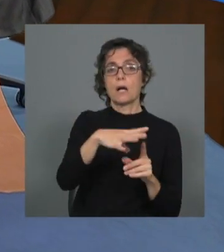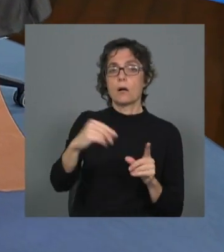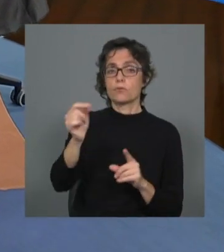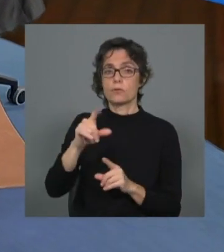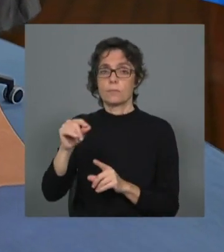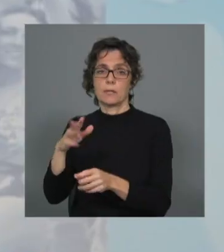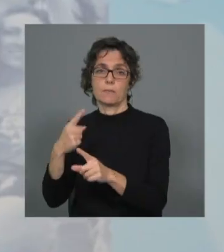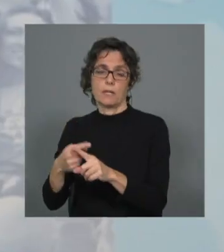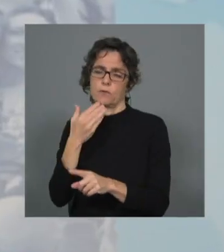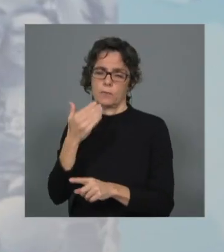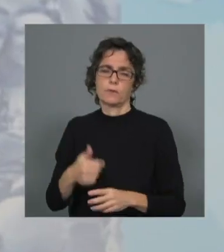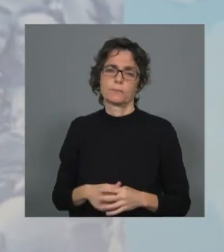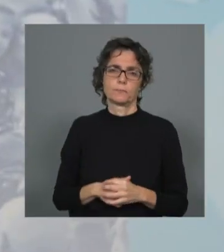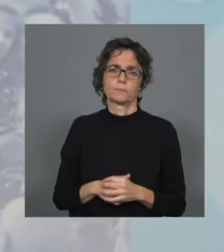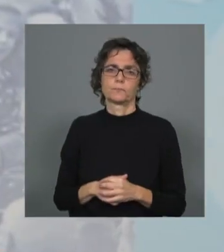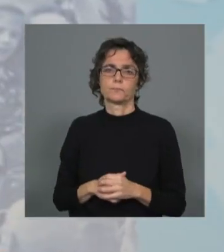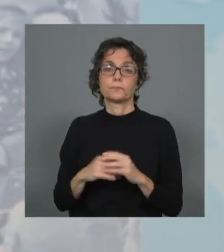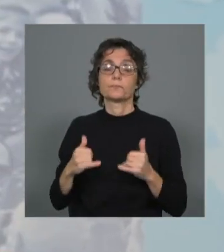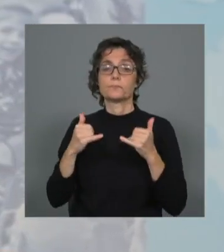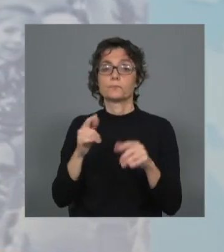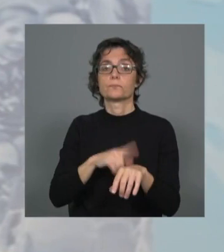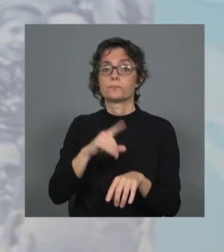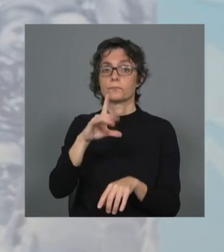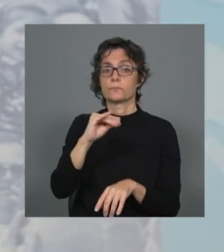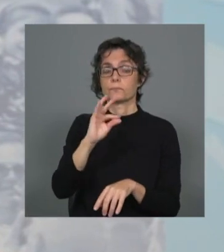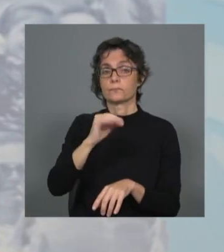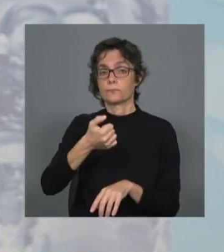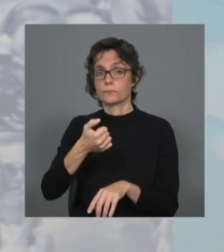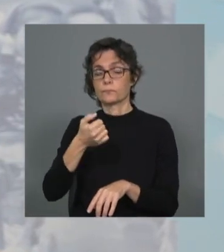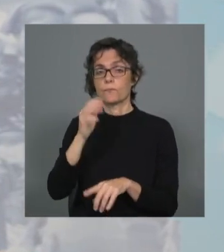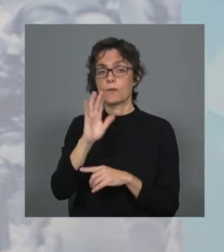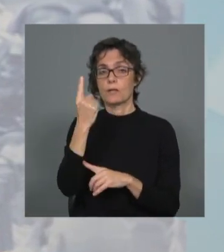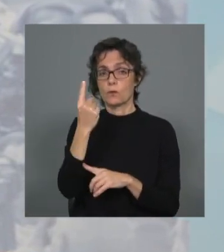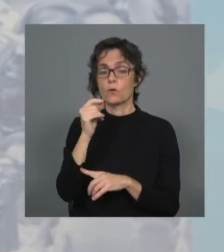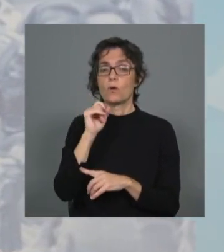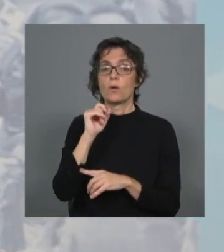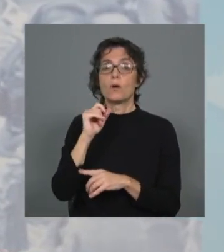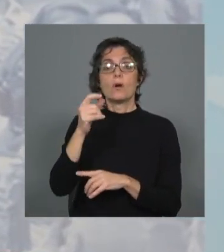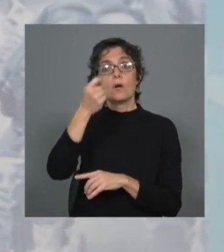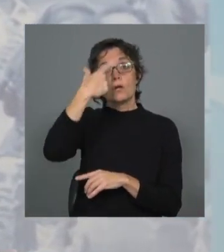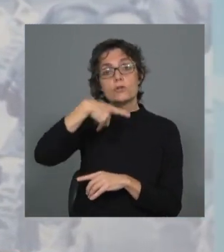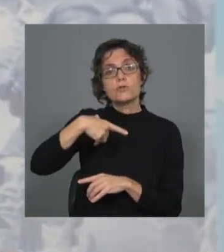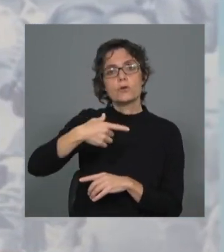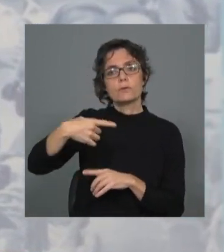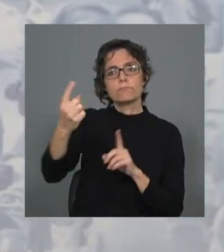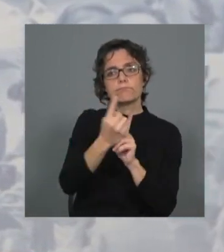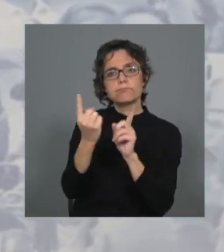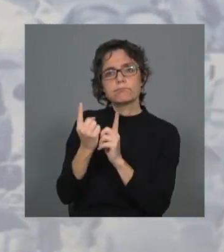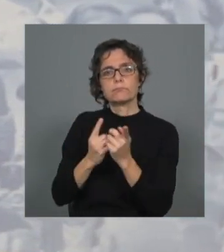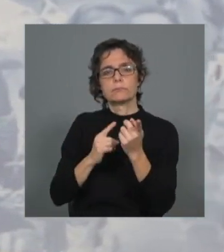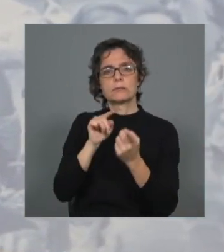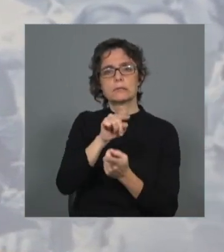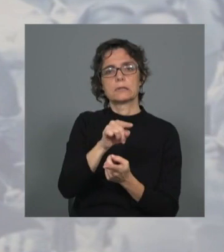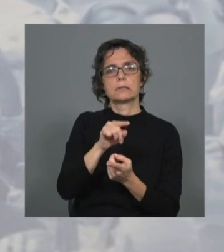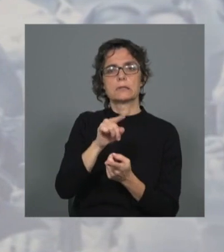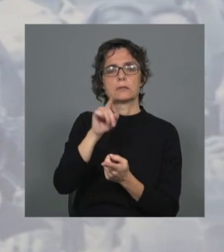obrigado. Mais logo pelas 22h45, na Antena 1, partilhamos consigo histórias de encontro da Irmã Fátima